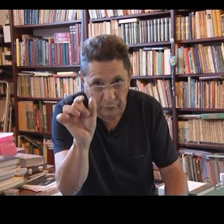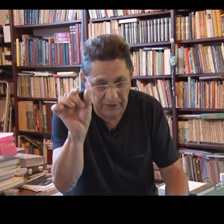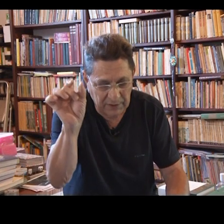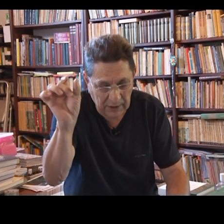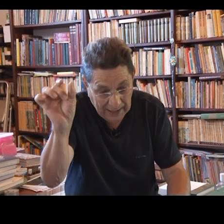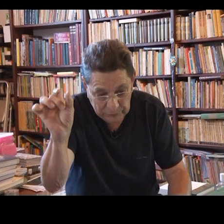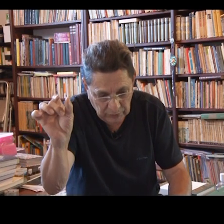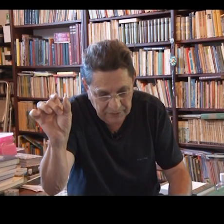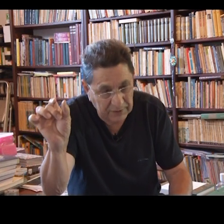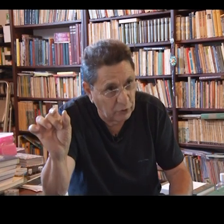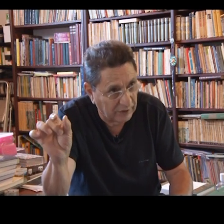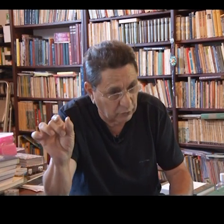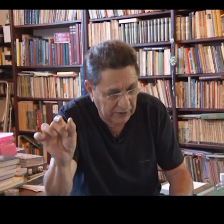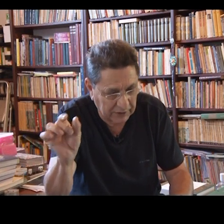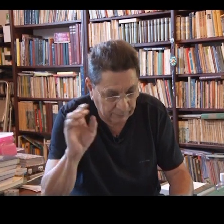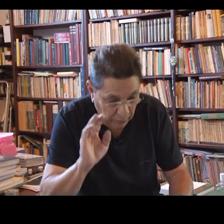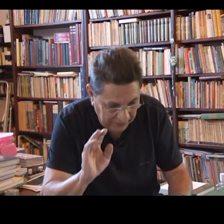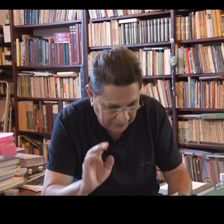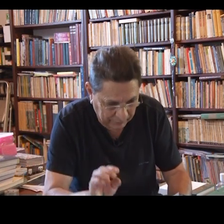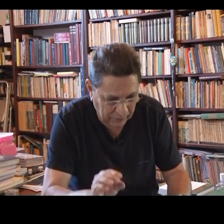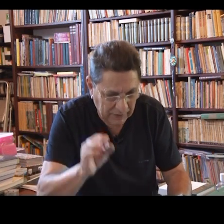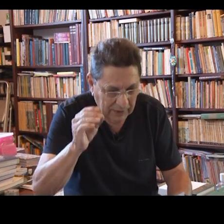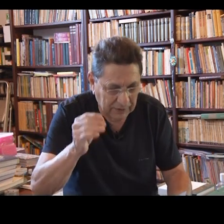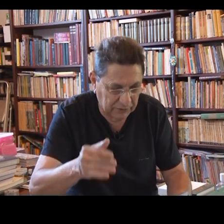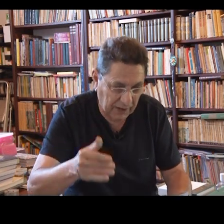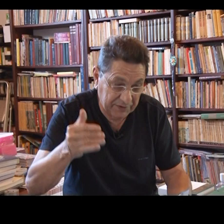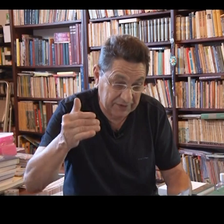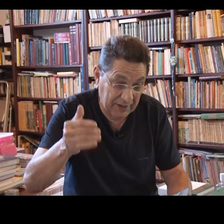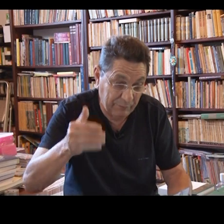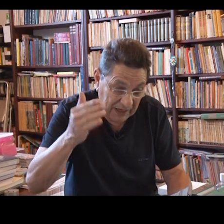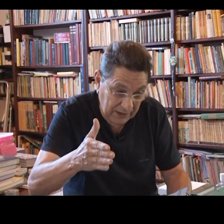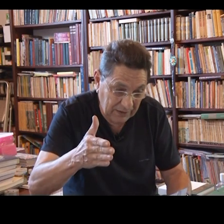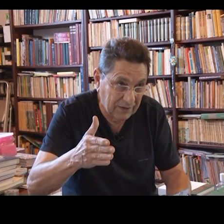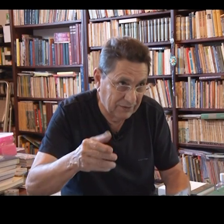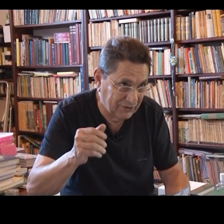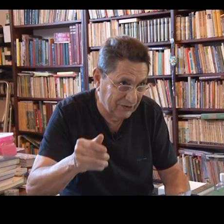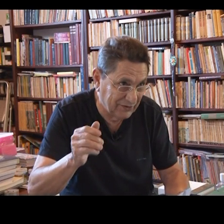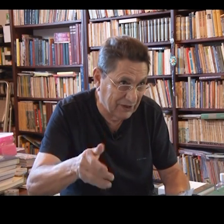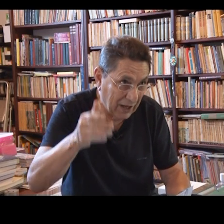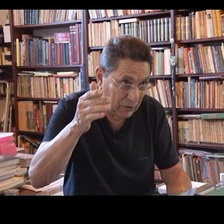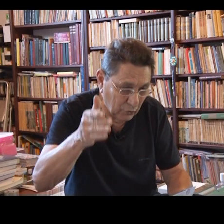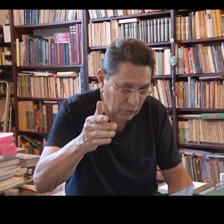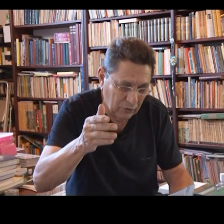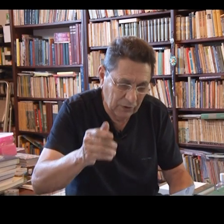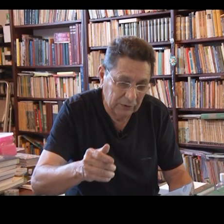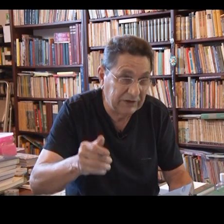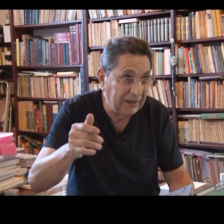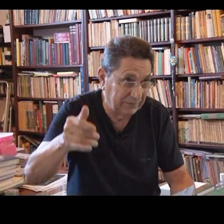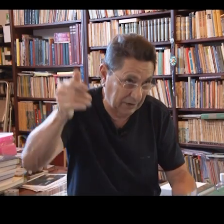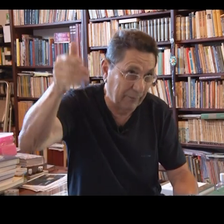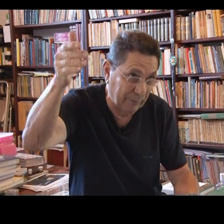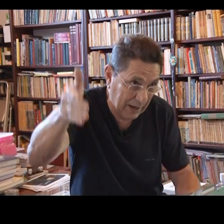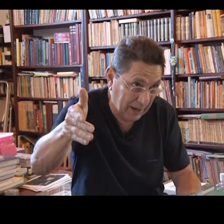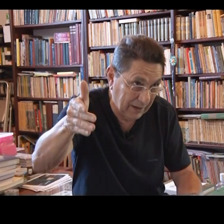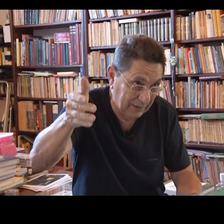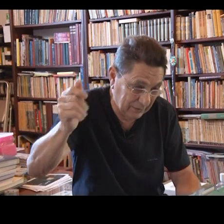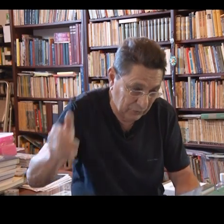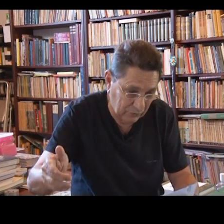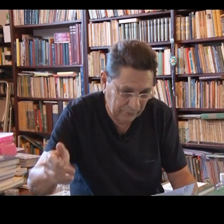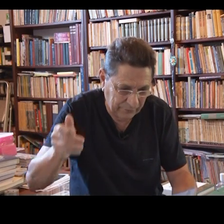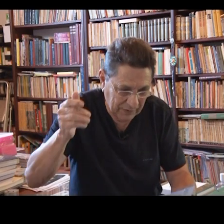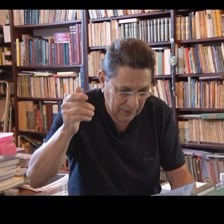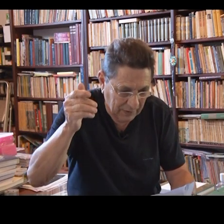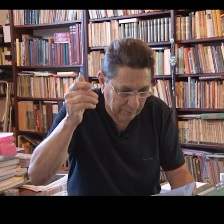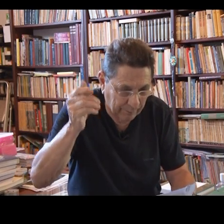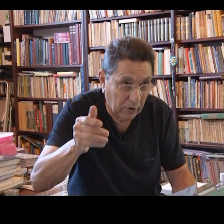2 átonas e uma tônica. Por exemplo, das sementes da luta e